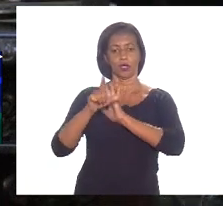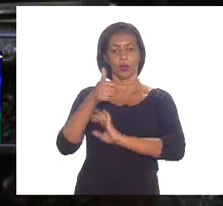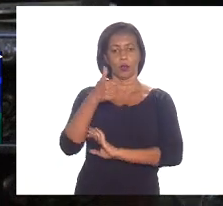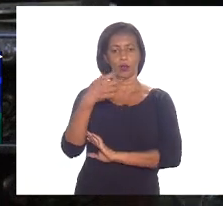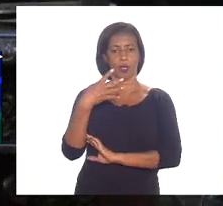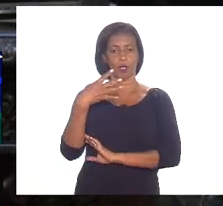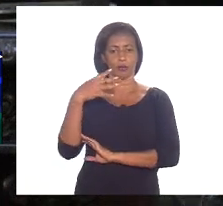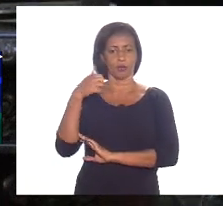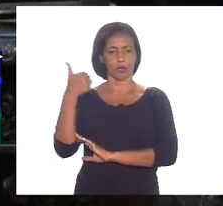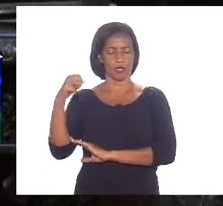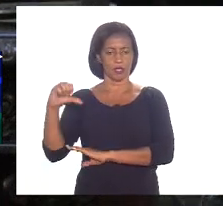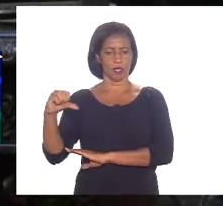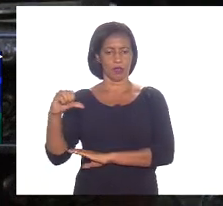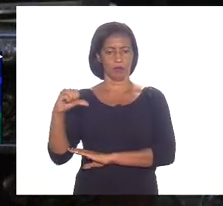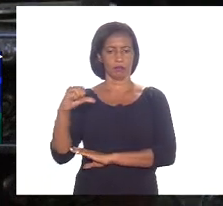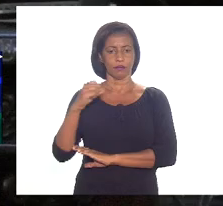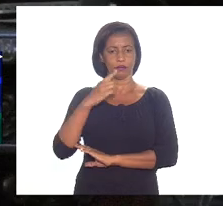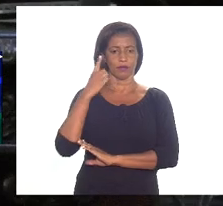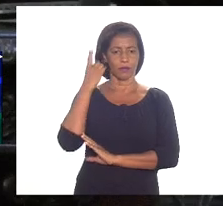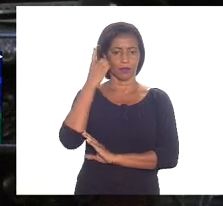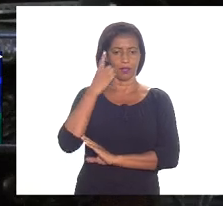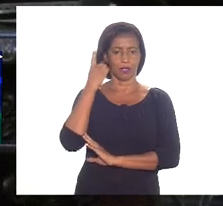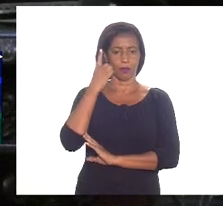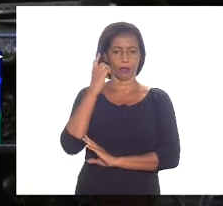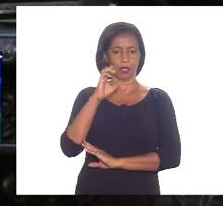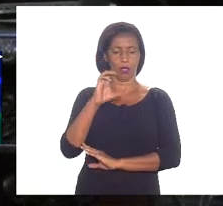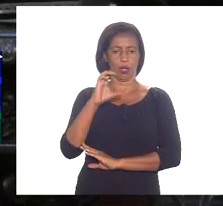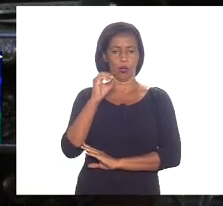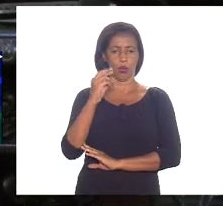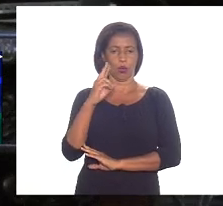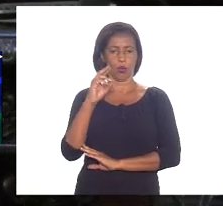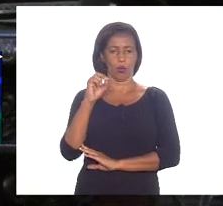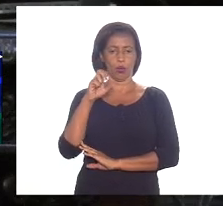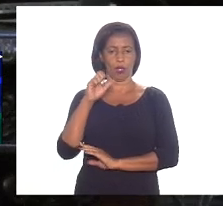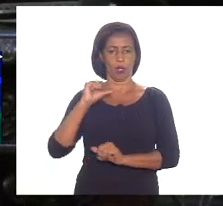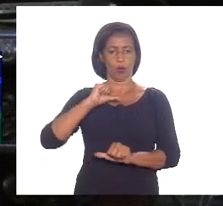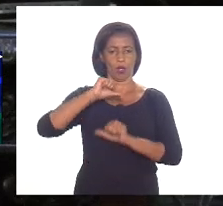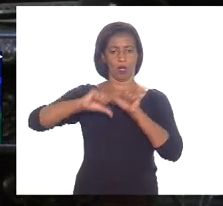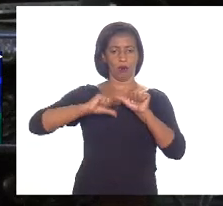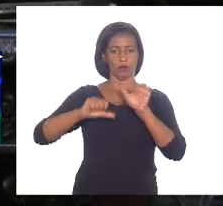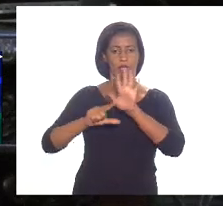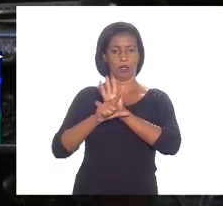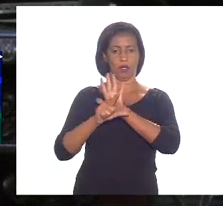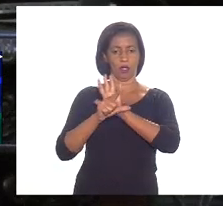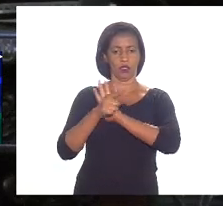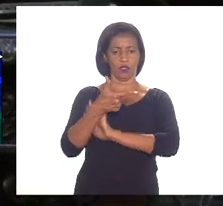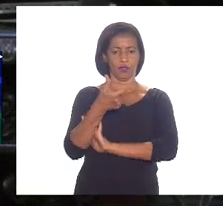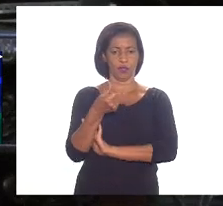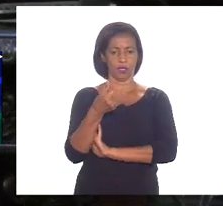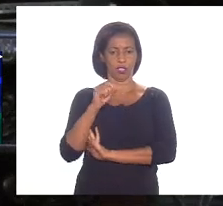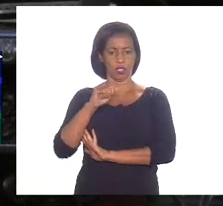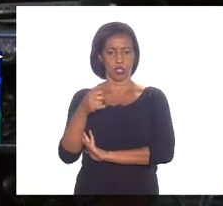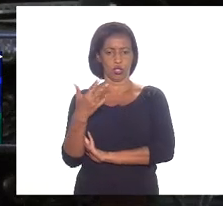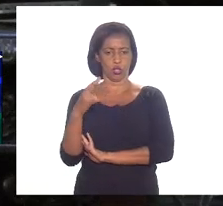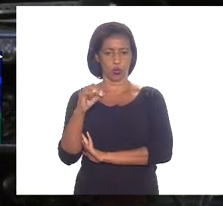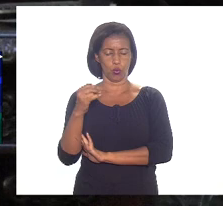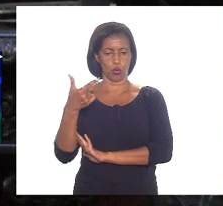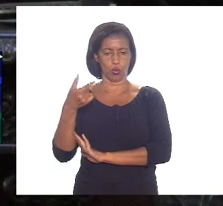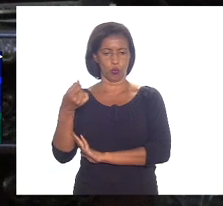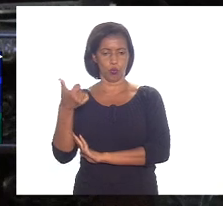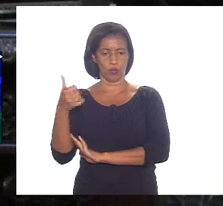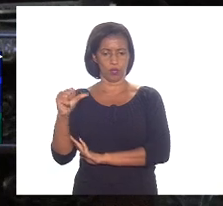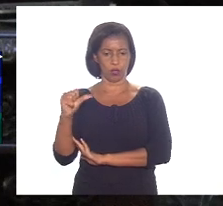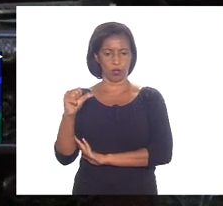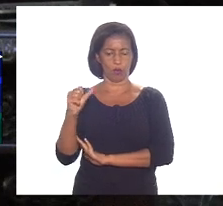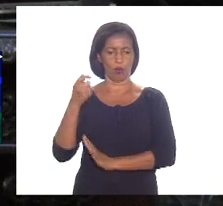13 19 de autoria Deputado Coronel Salema que altera lei 8480 de vinte e seis de julho de 19